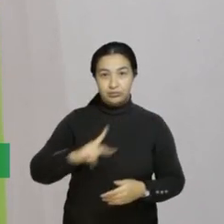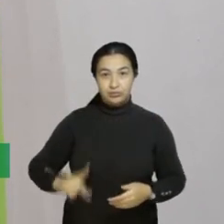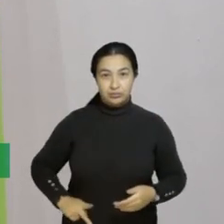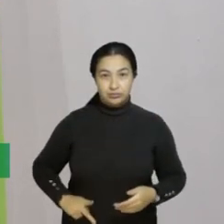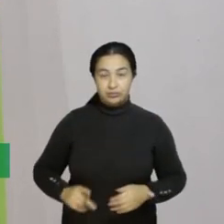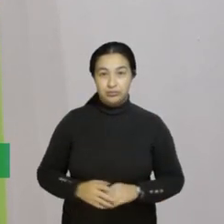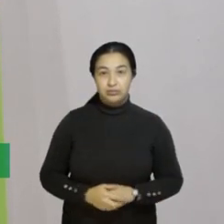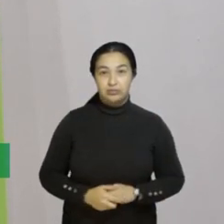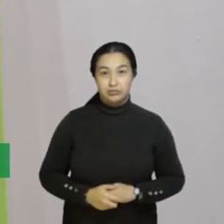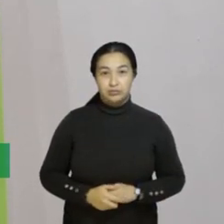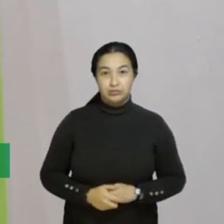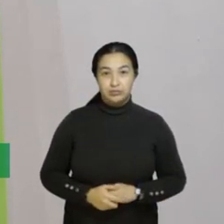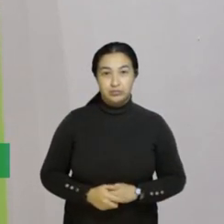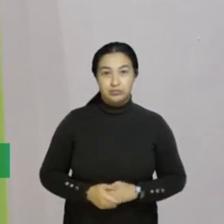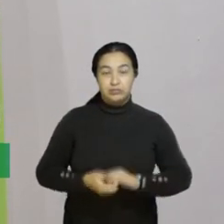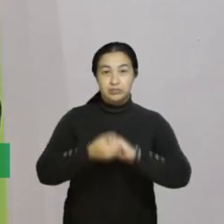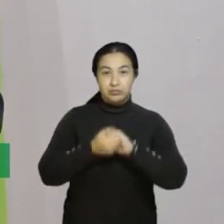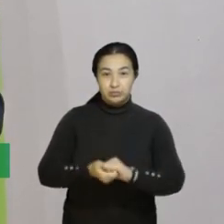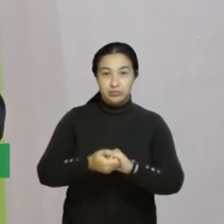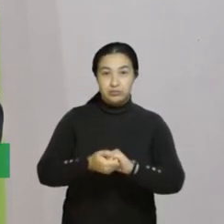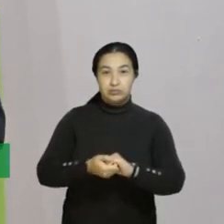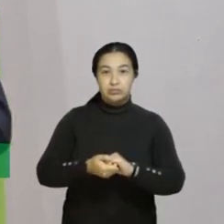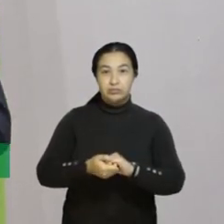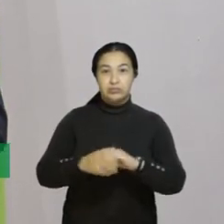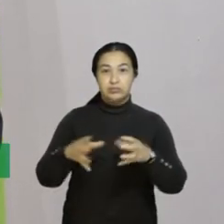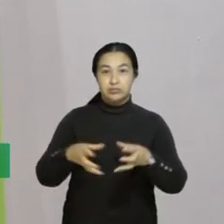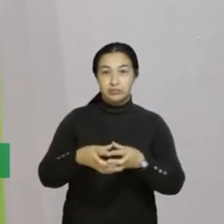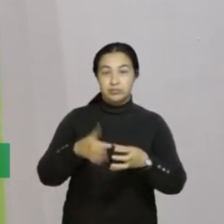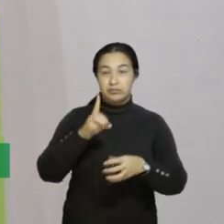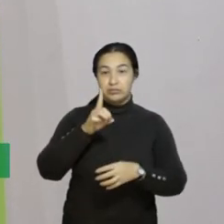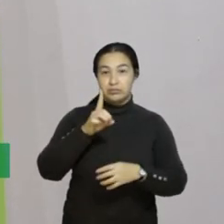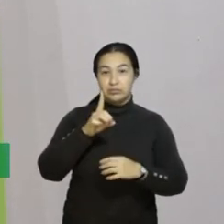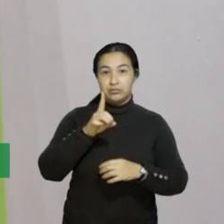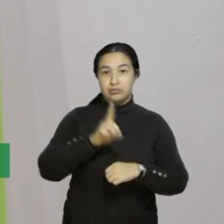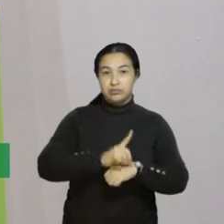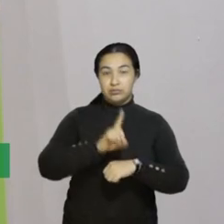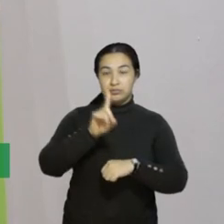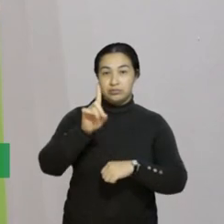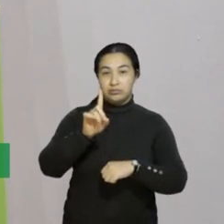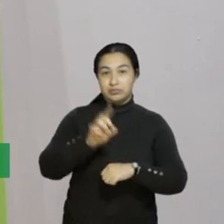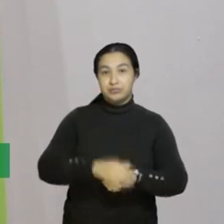Cumprimentar a mesa diretora, os nobres amigos deputados estaduais.